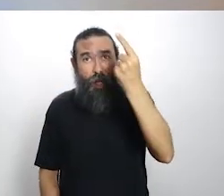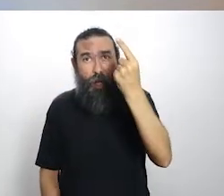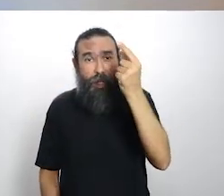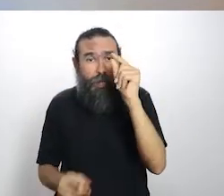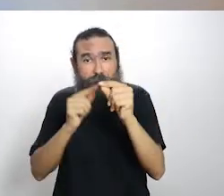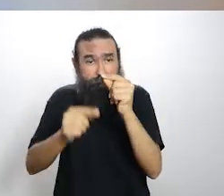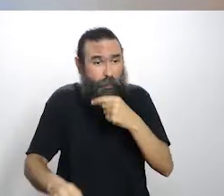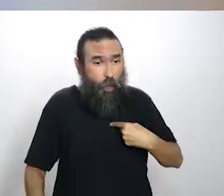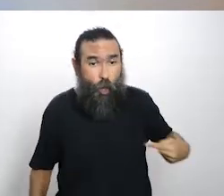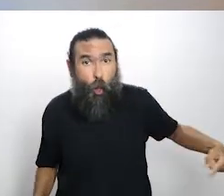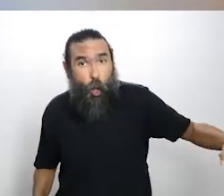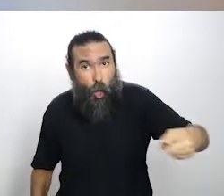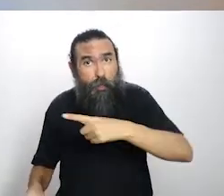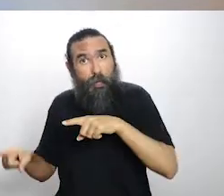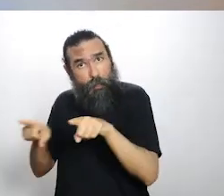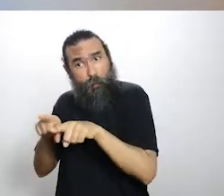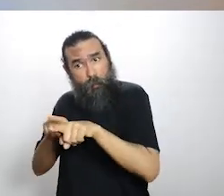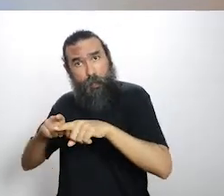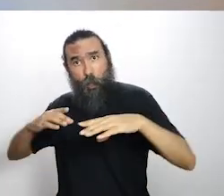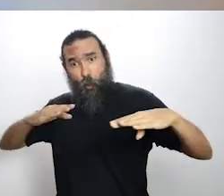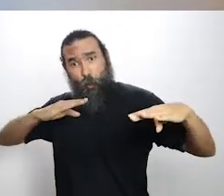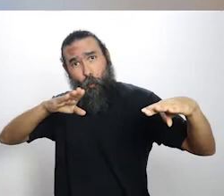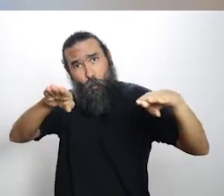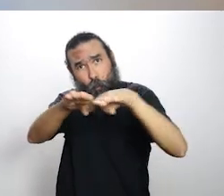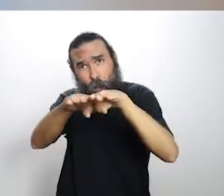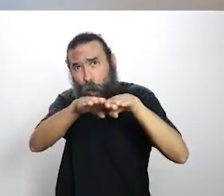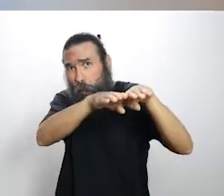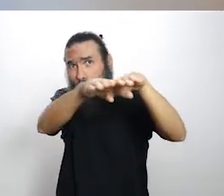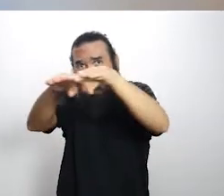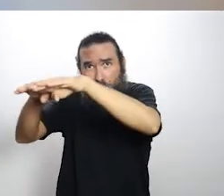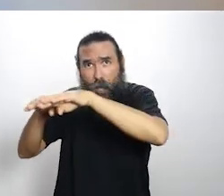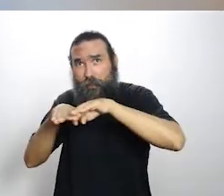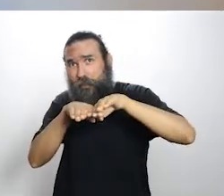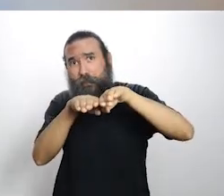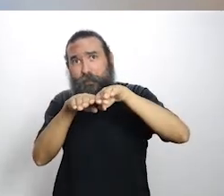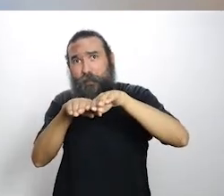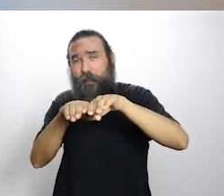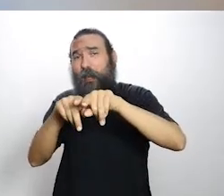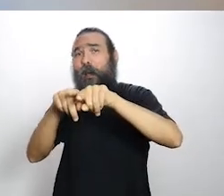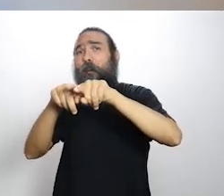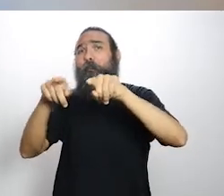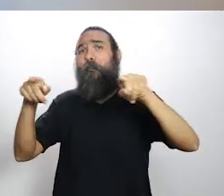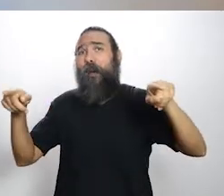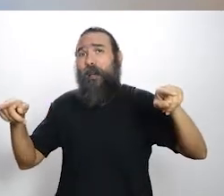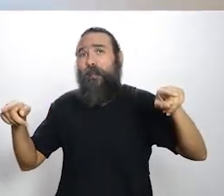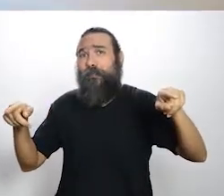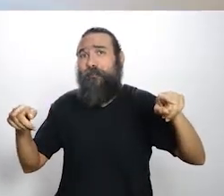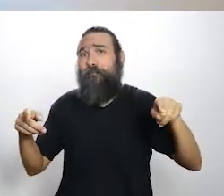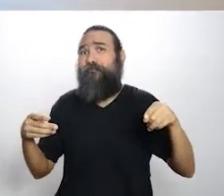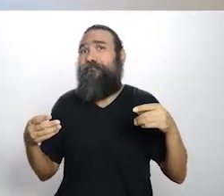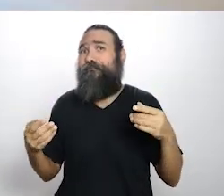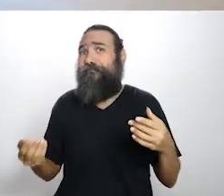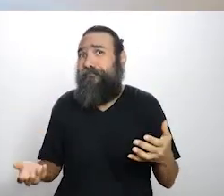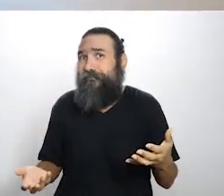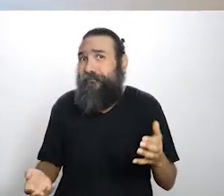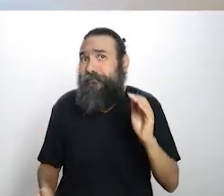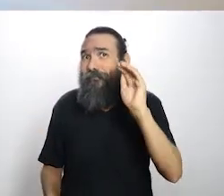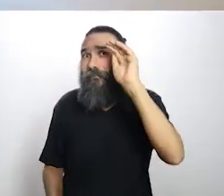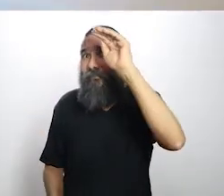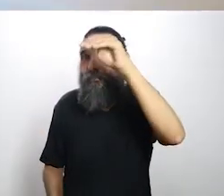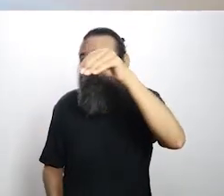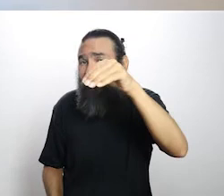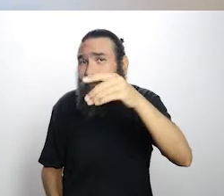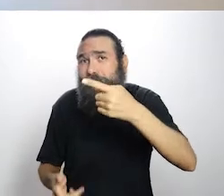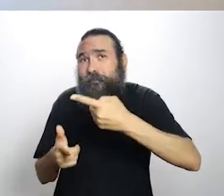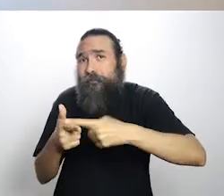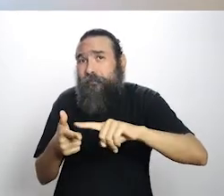Se quando eu quero colocar a minha realidade ali dentro, eu não posso. Então, a gente